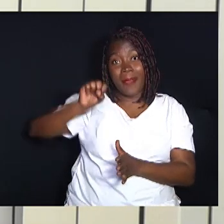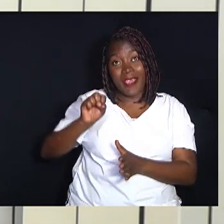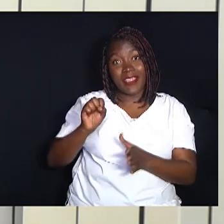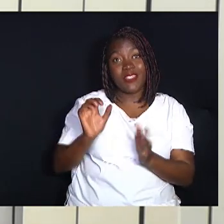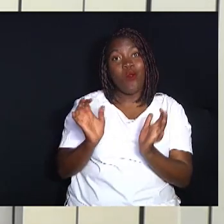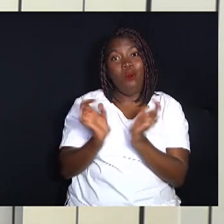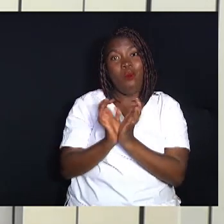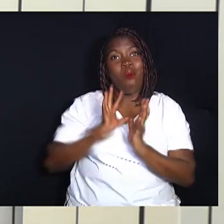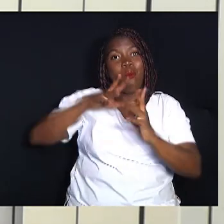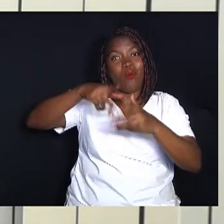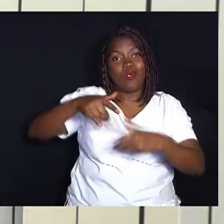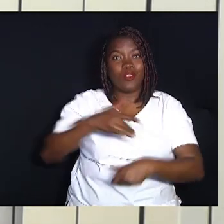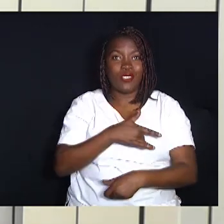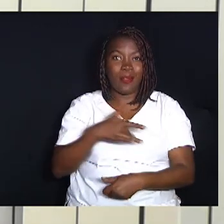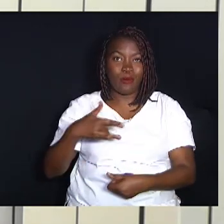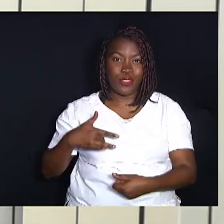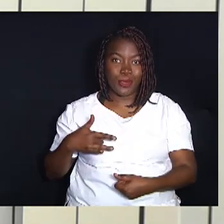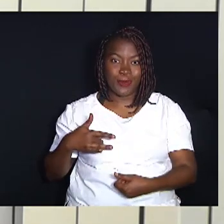Mundial de Saúde.